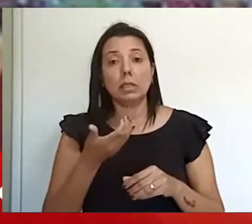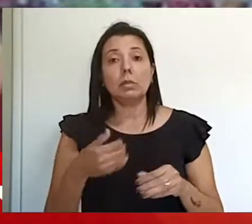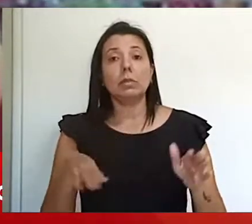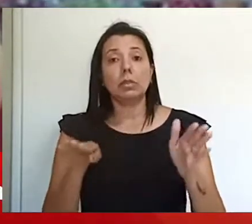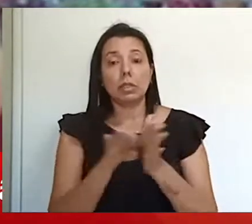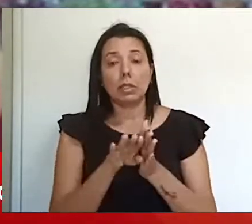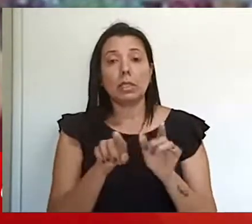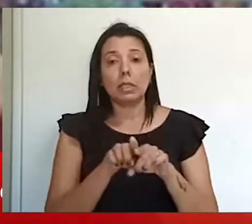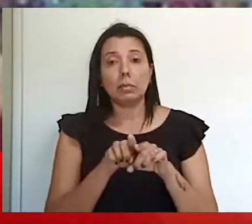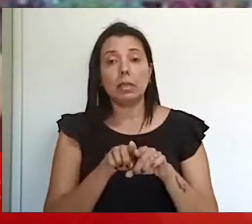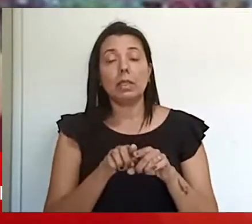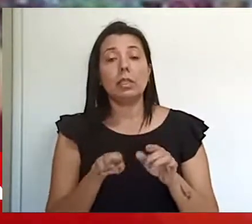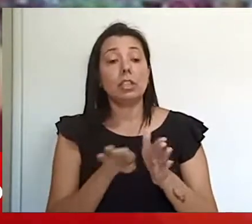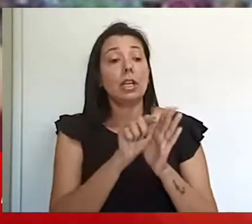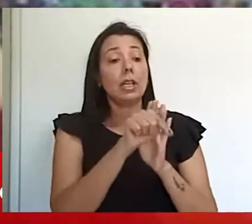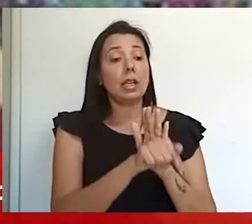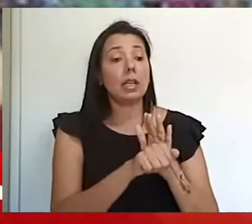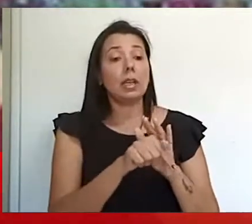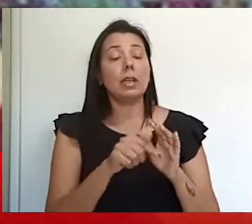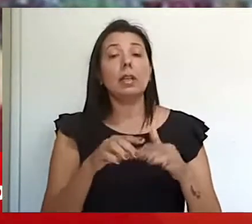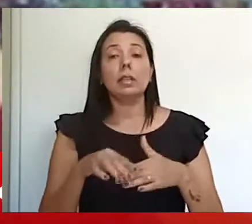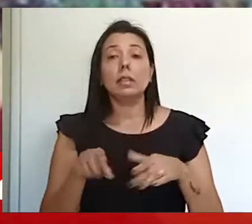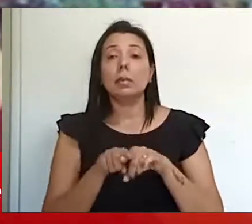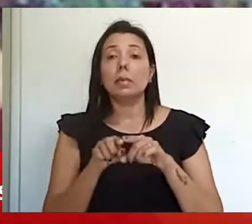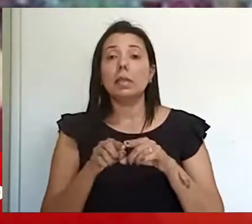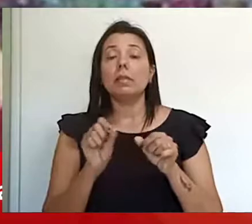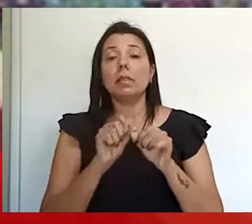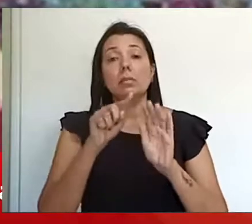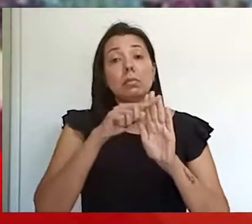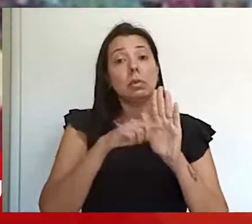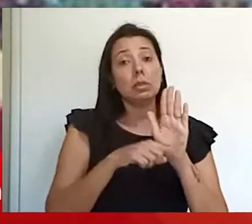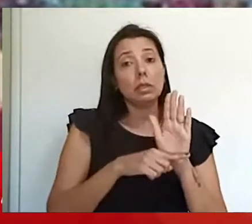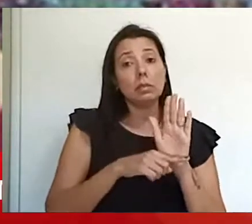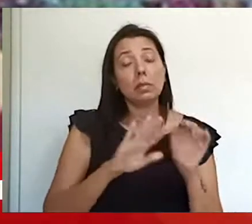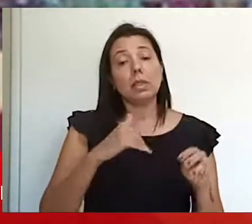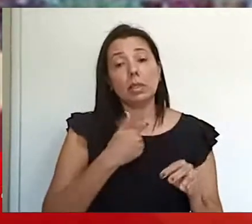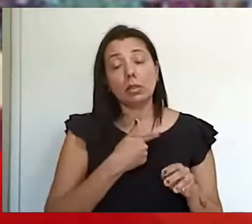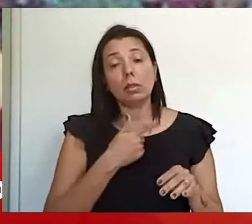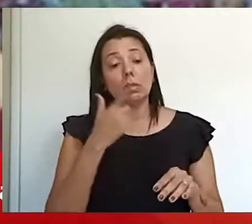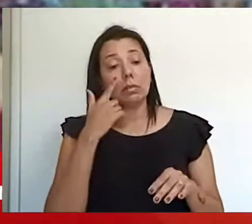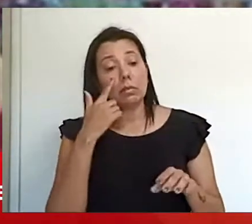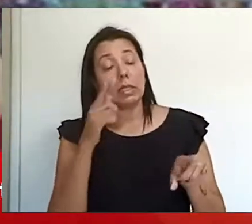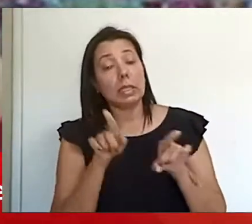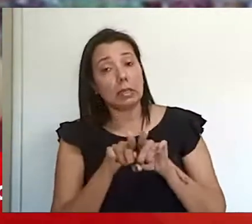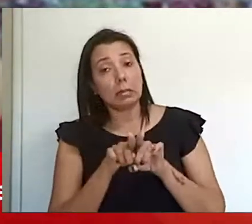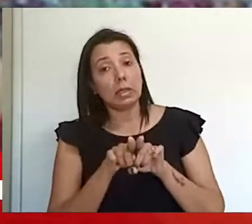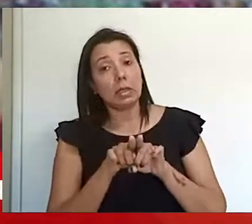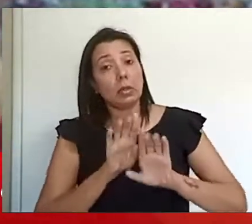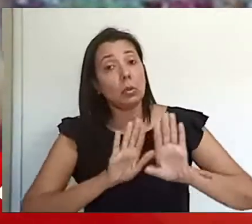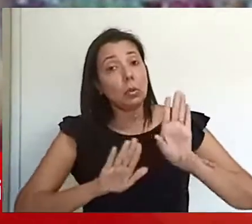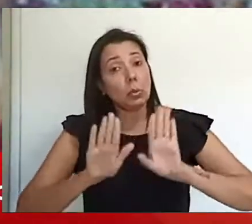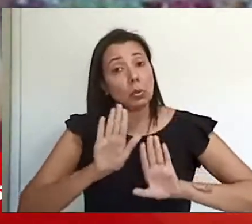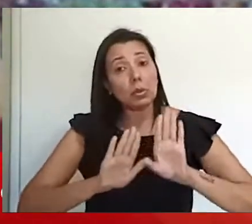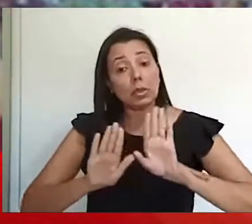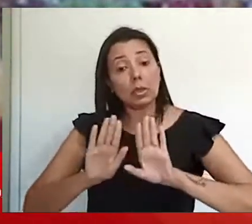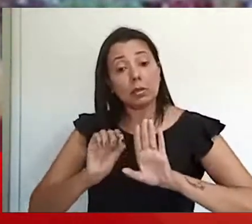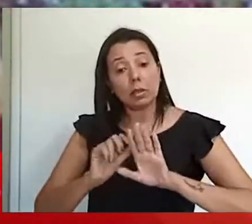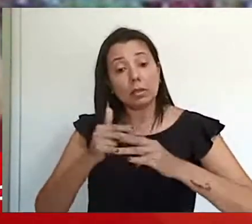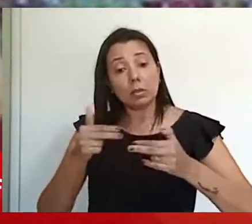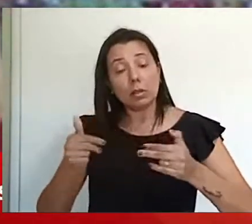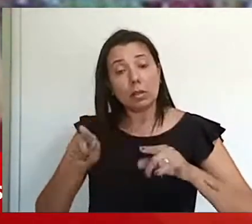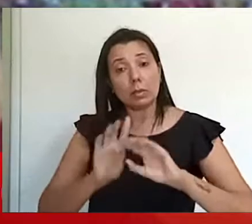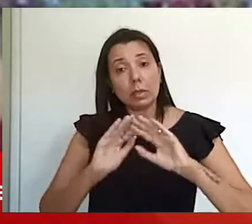lá, quer levar os programas. E a gente vê também com muito cuidado essa questão das escolas